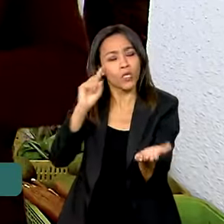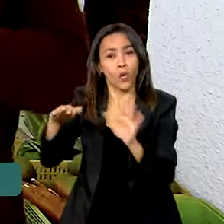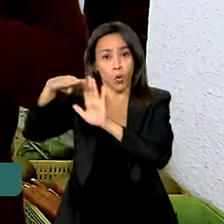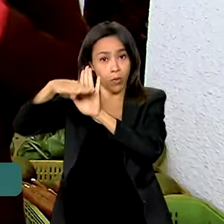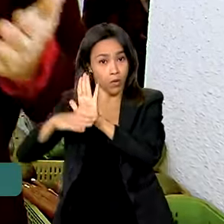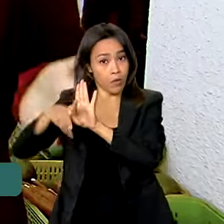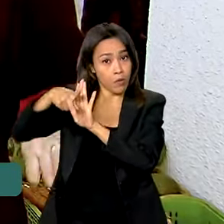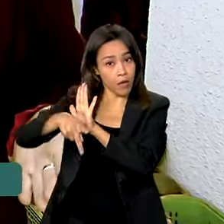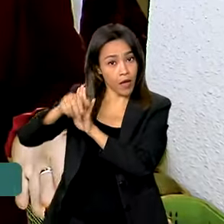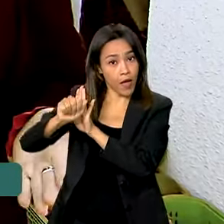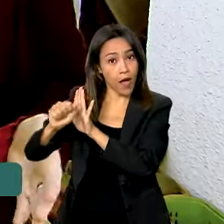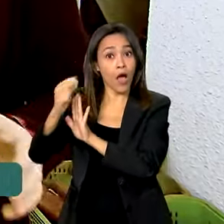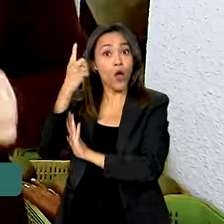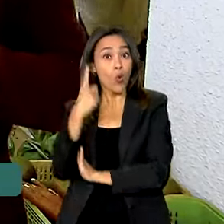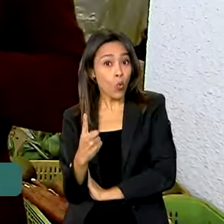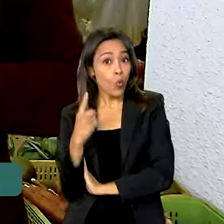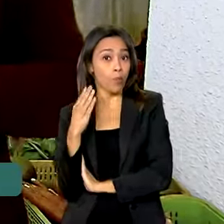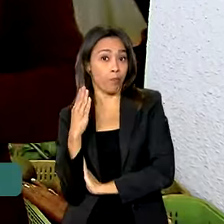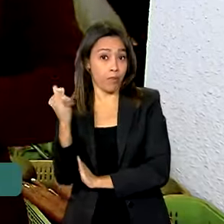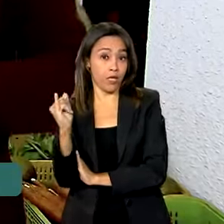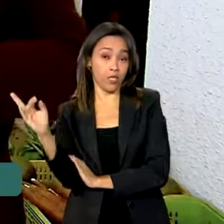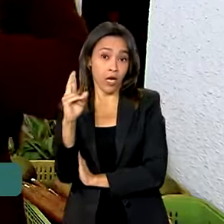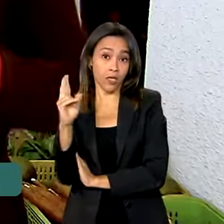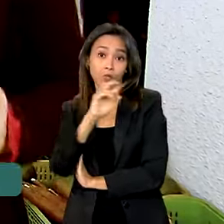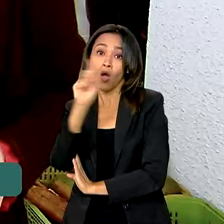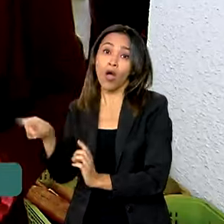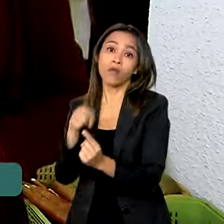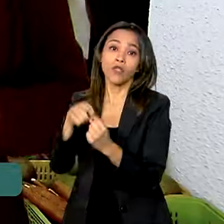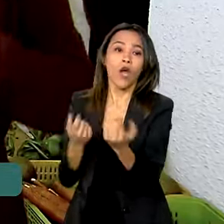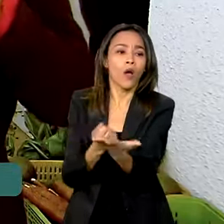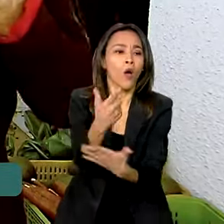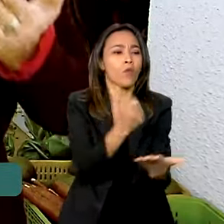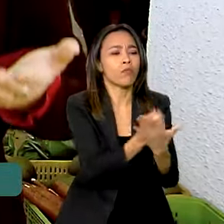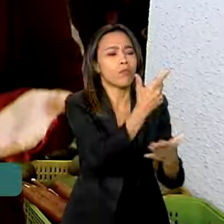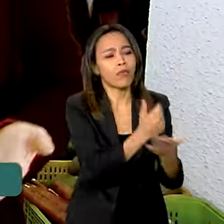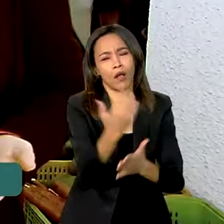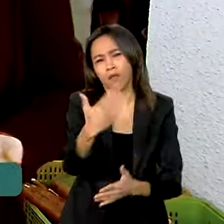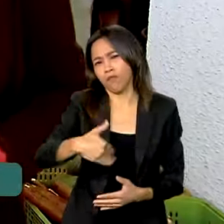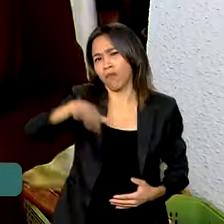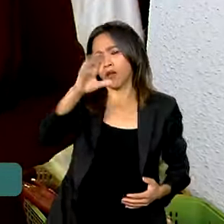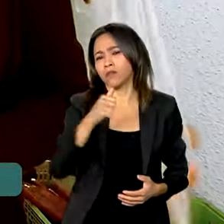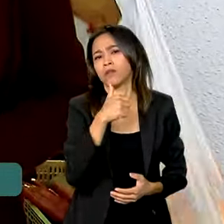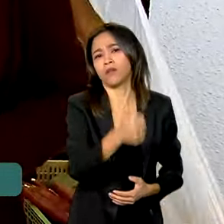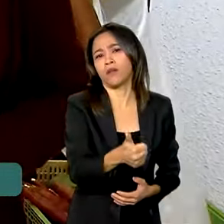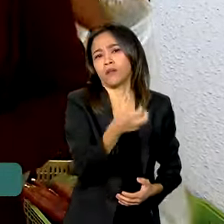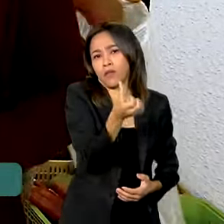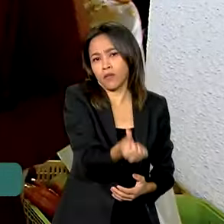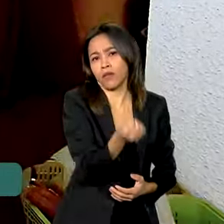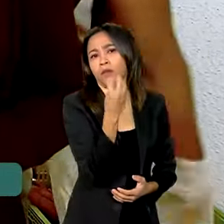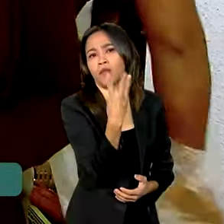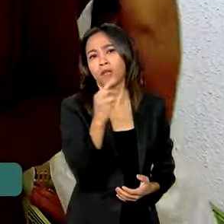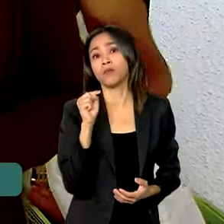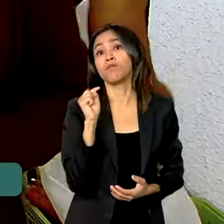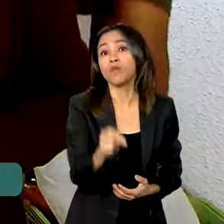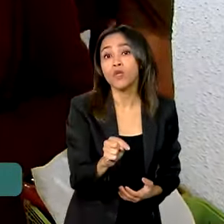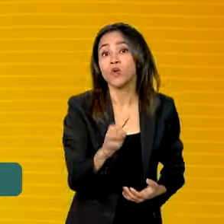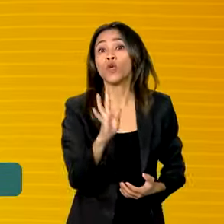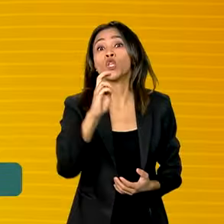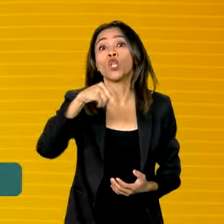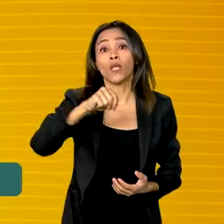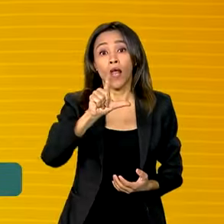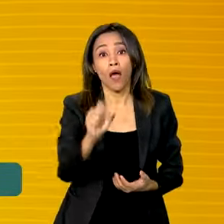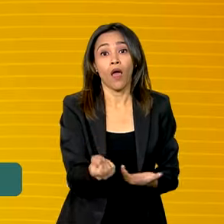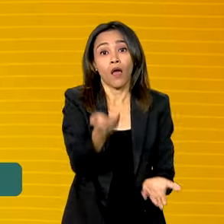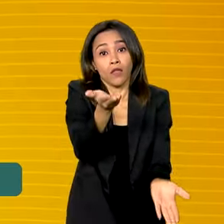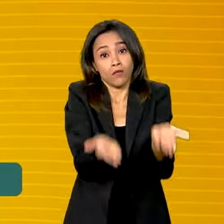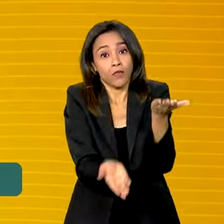cerca de R$ 1 bilhão para aquisição de mais de 163 mil toneladas de alimentos.